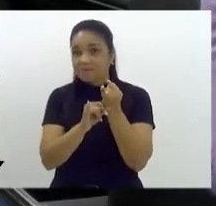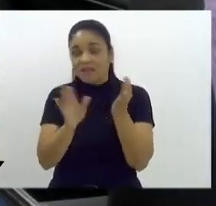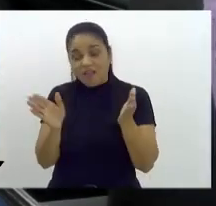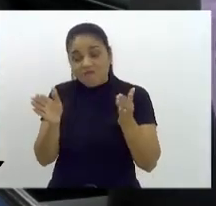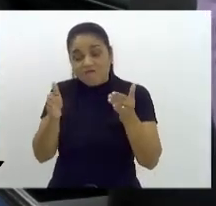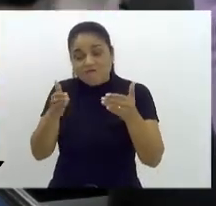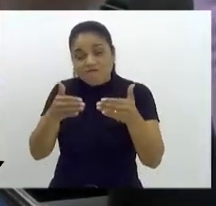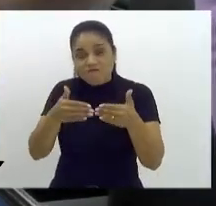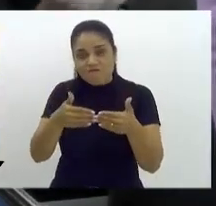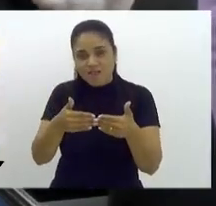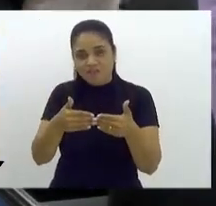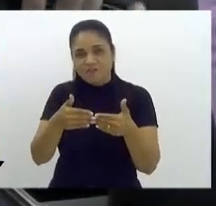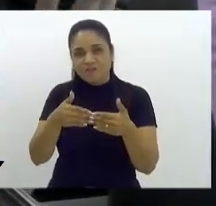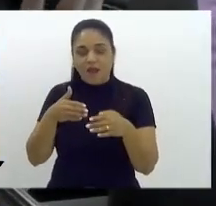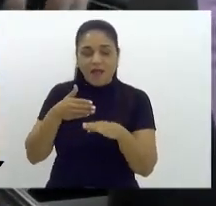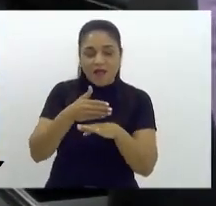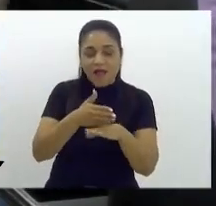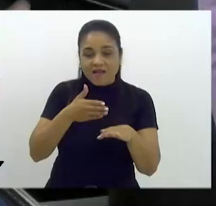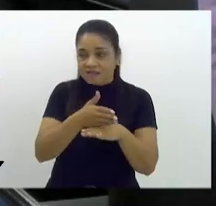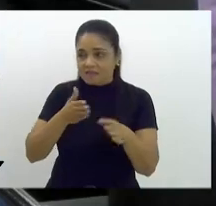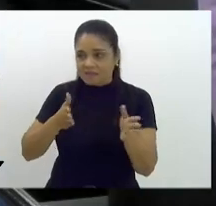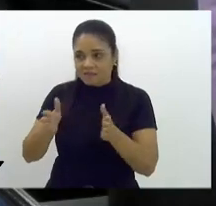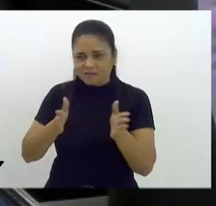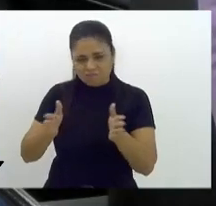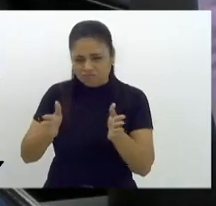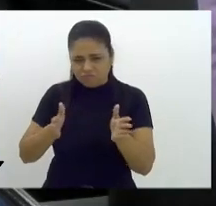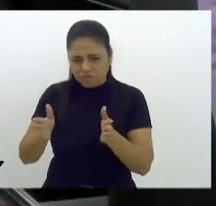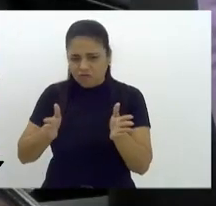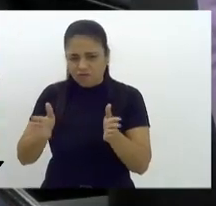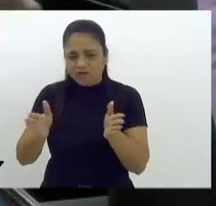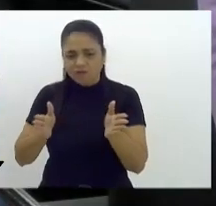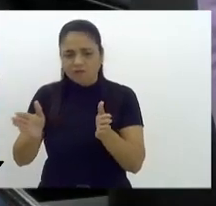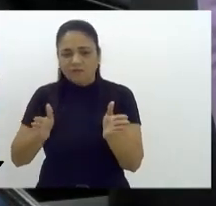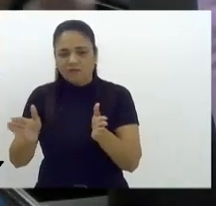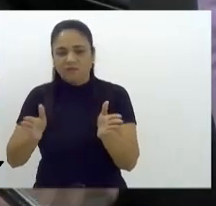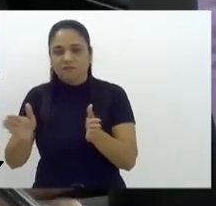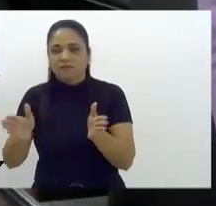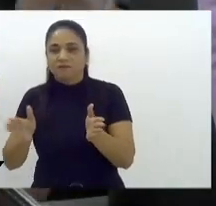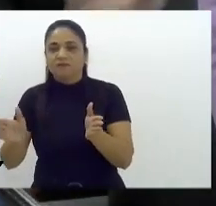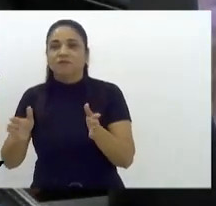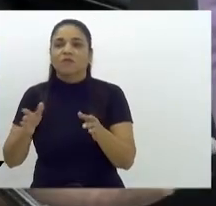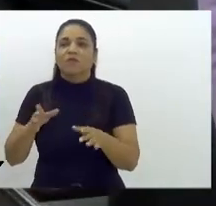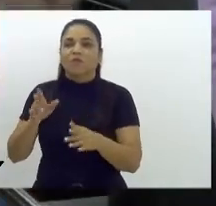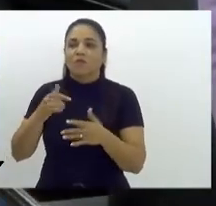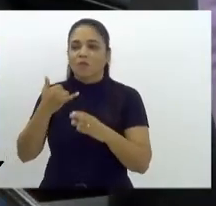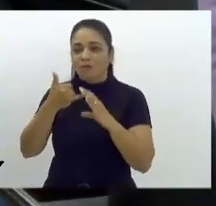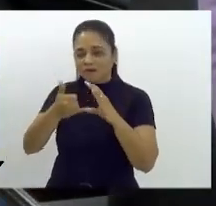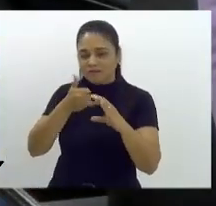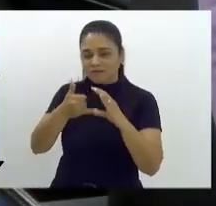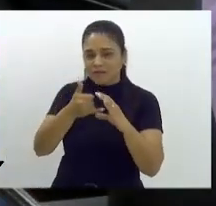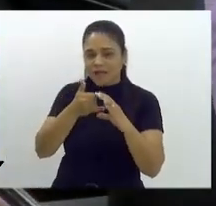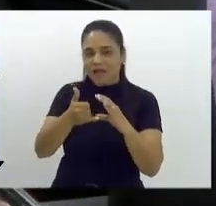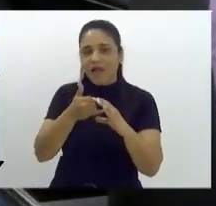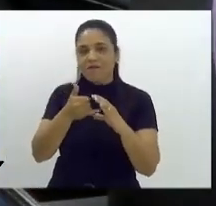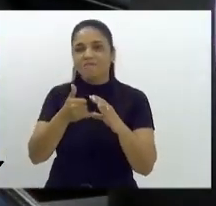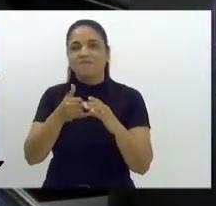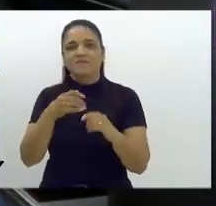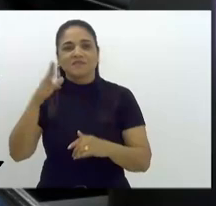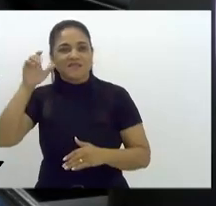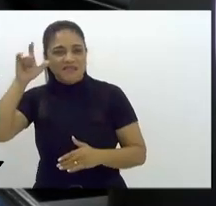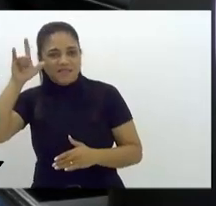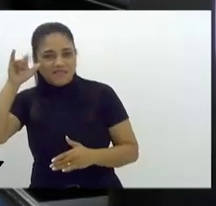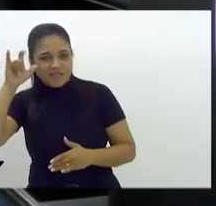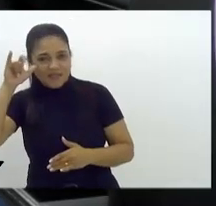acessos da rede e aberto para outros quem nunca ouviu telegram WhatsApp Instagram redes sociais de graça